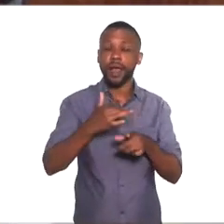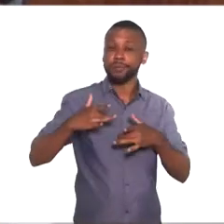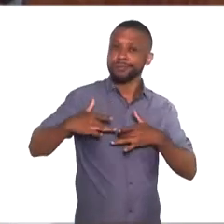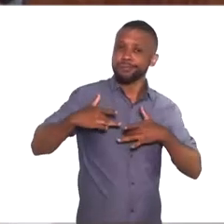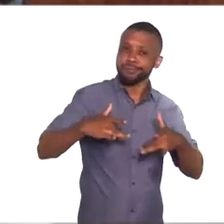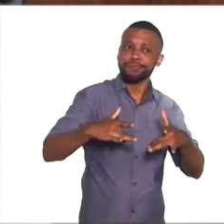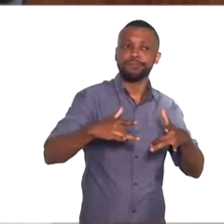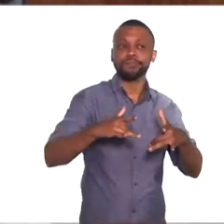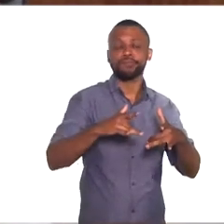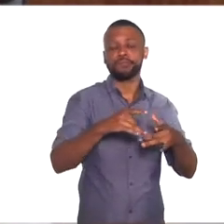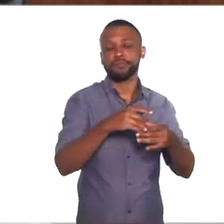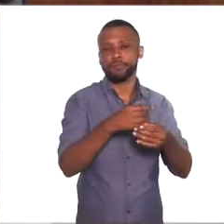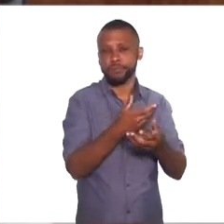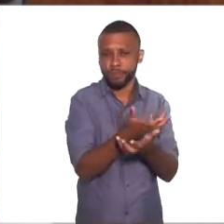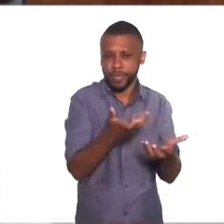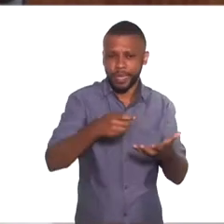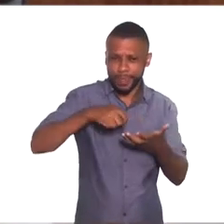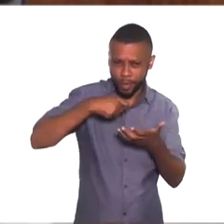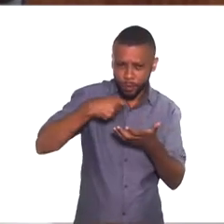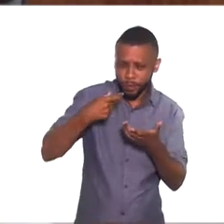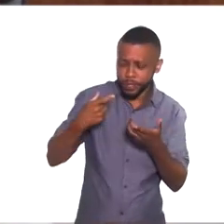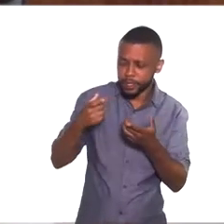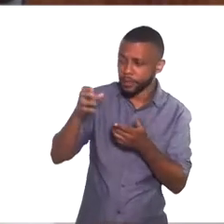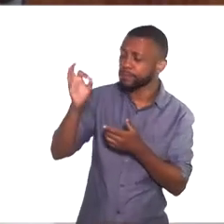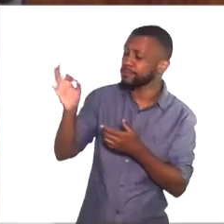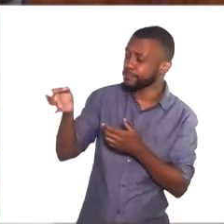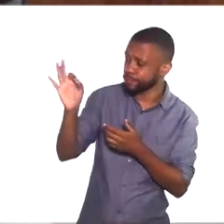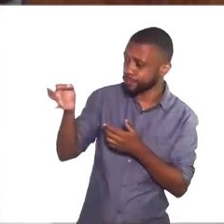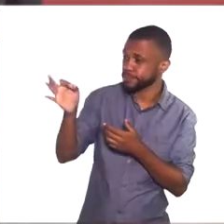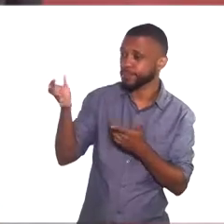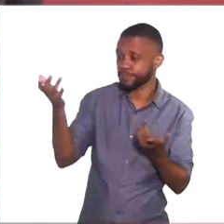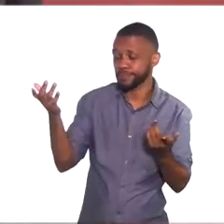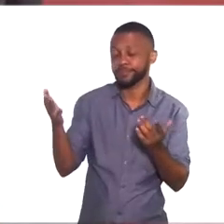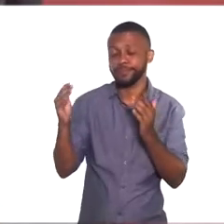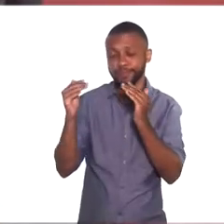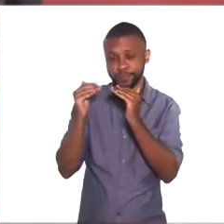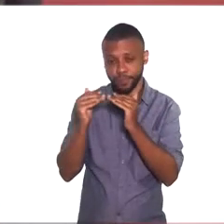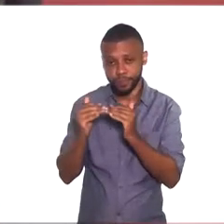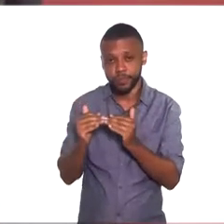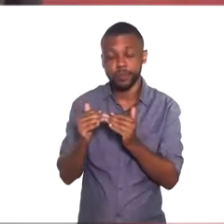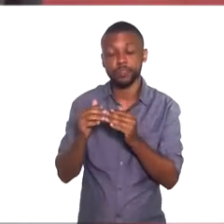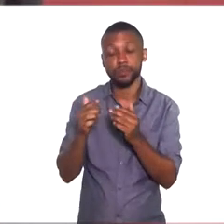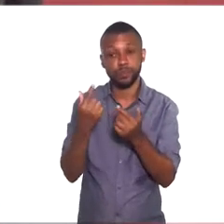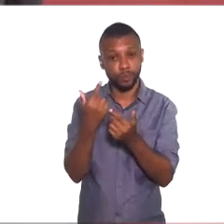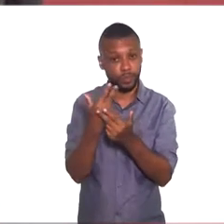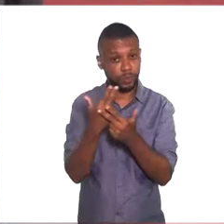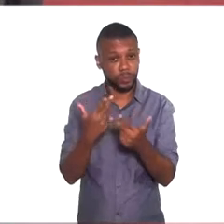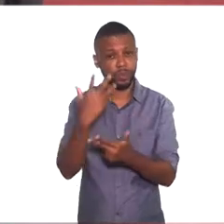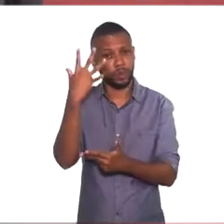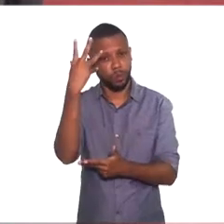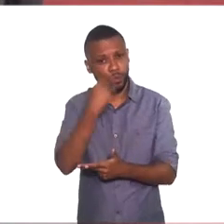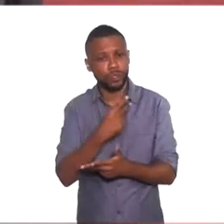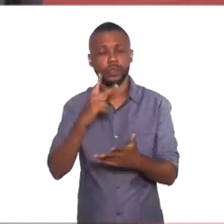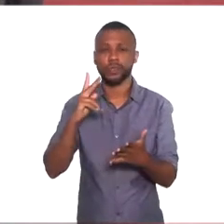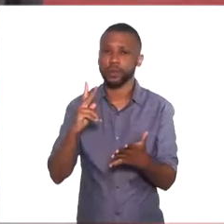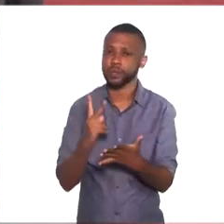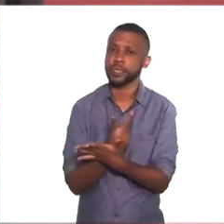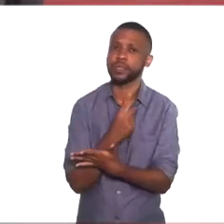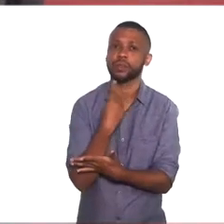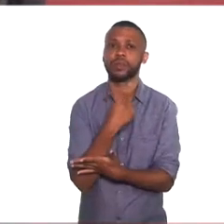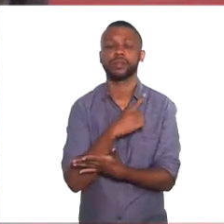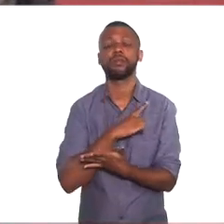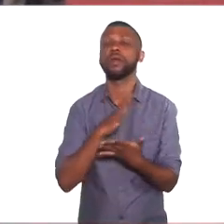refeições que a maioria das igrejas também distribuem é isso exato exato e uma das coisas bonitas que